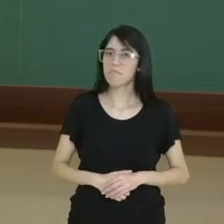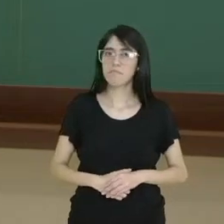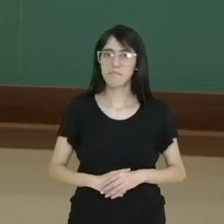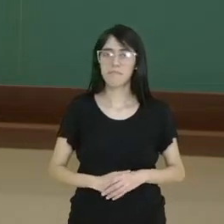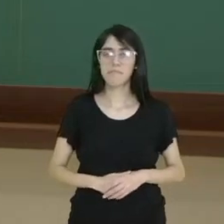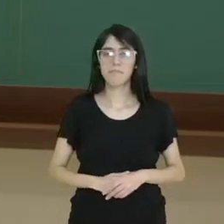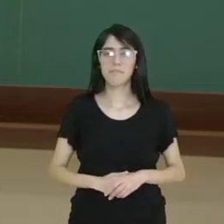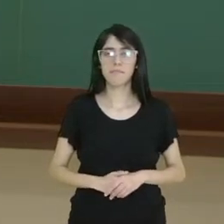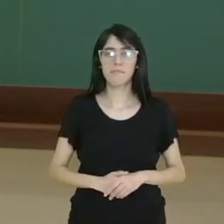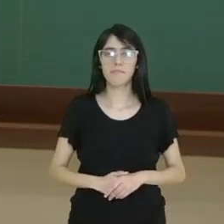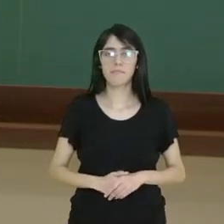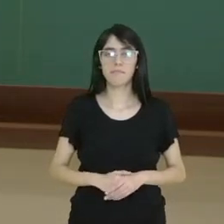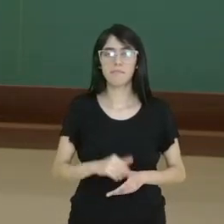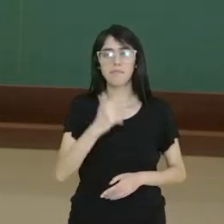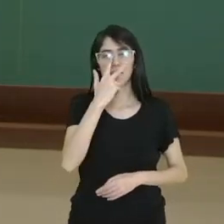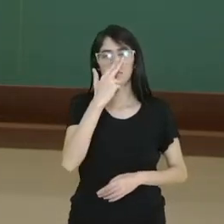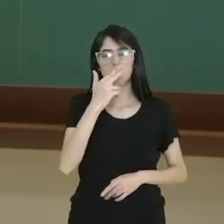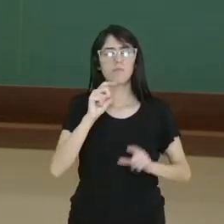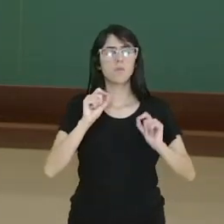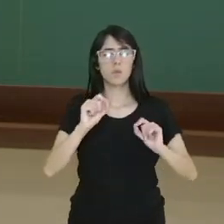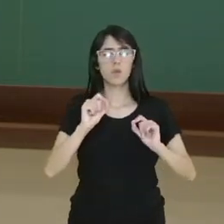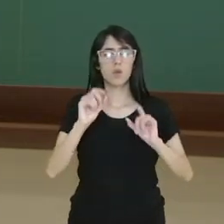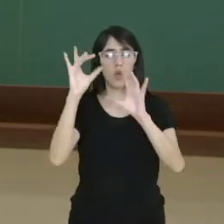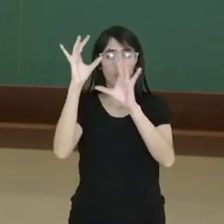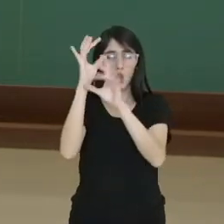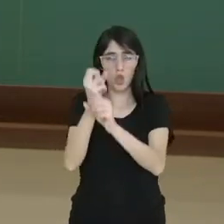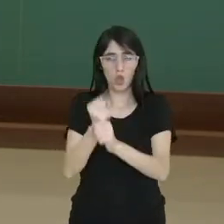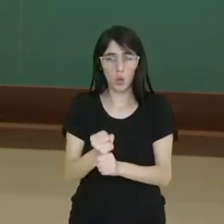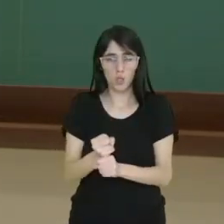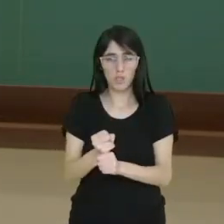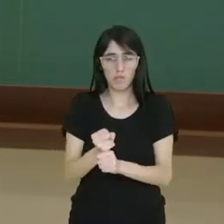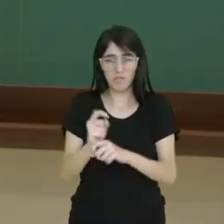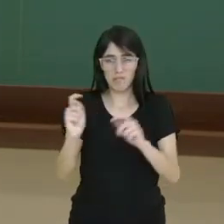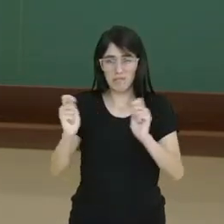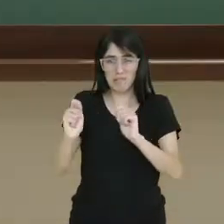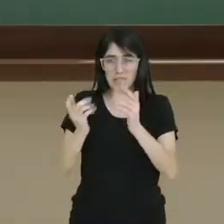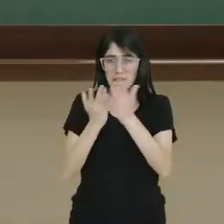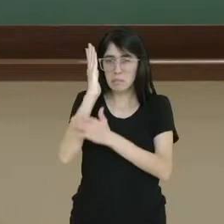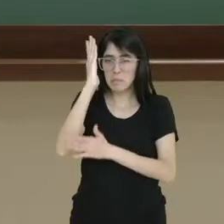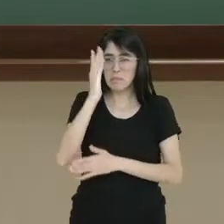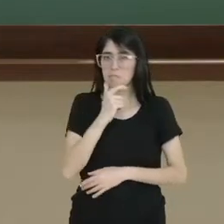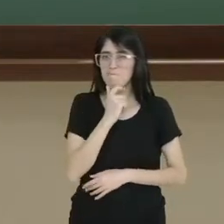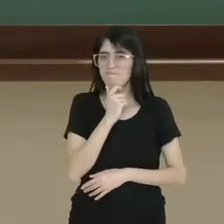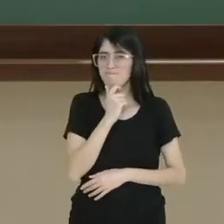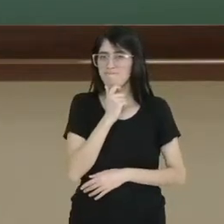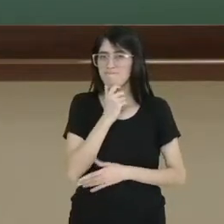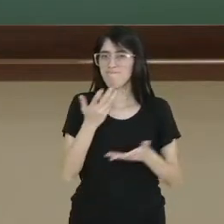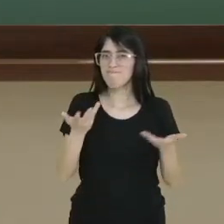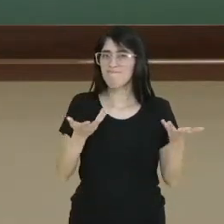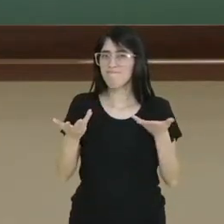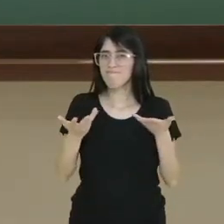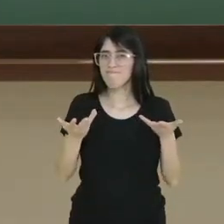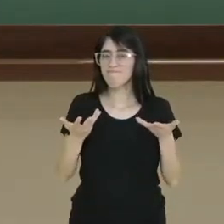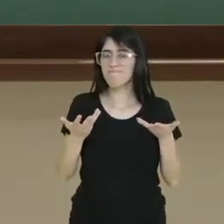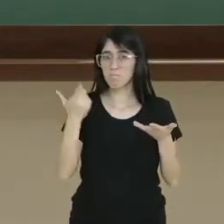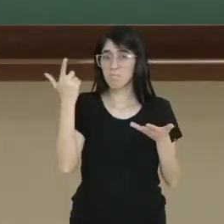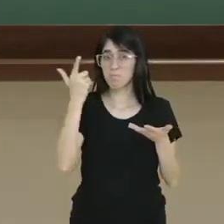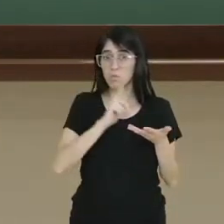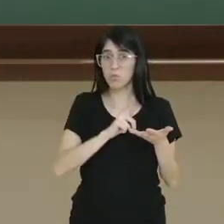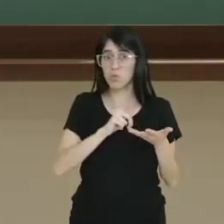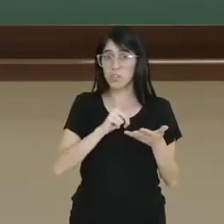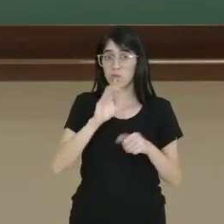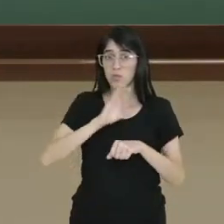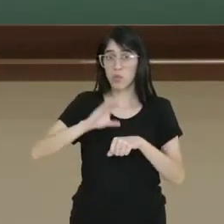5,9. Será que com essas notas aqui, o Maurício conseguiu passar de ano ou terminar esse curso que ele tanto